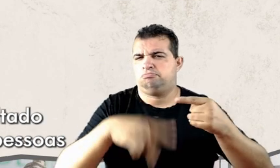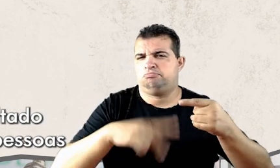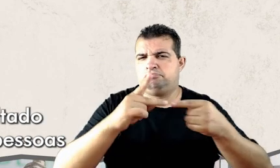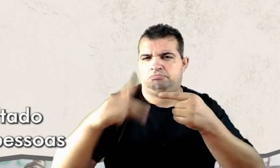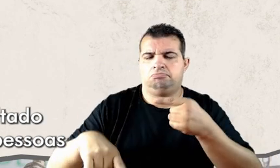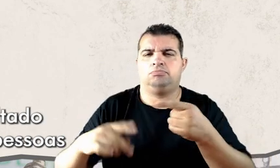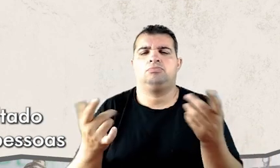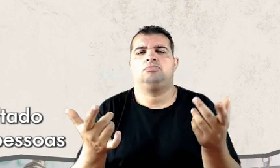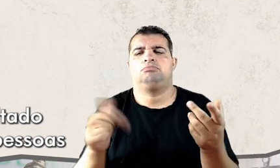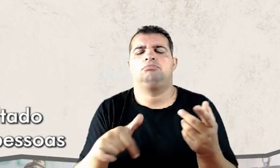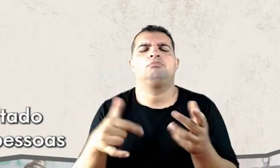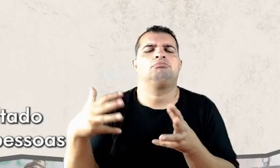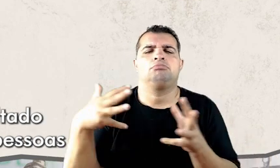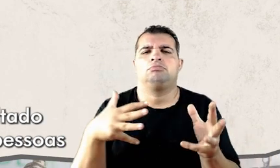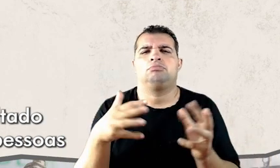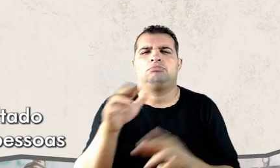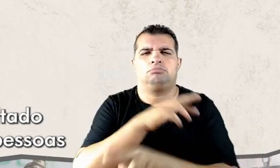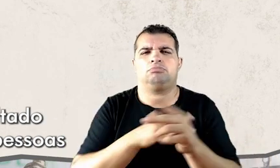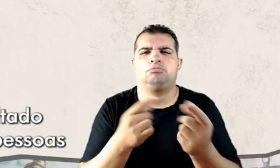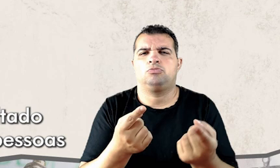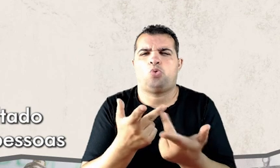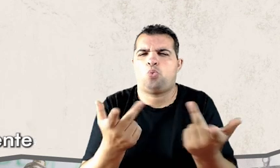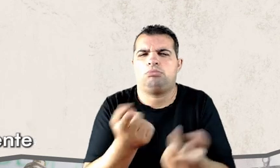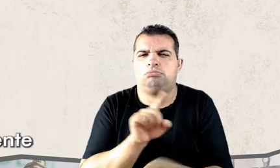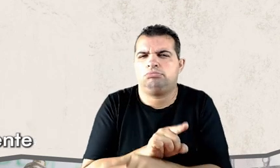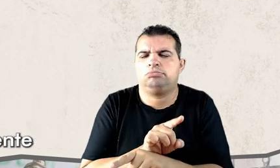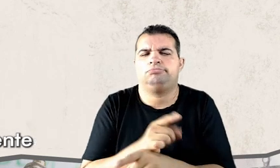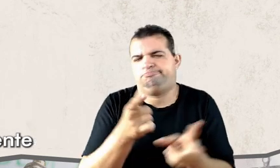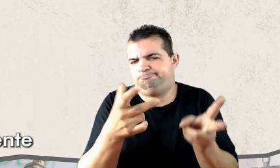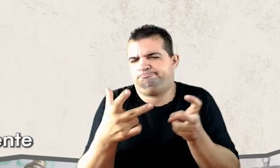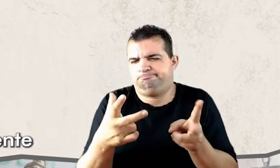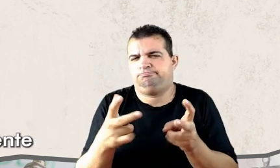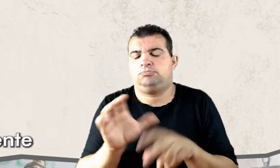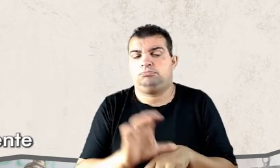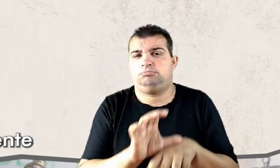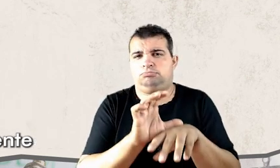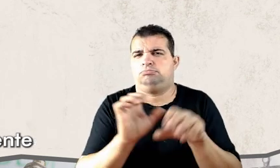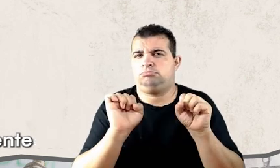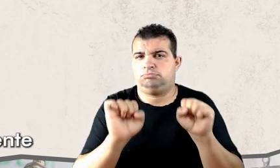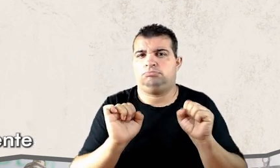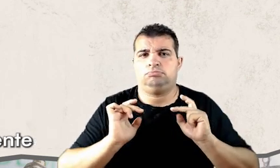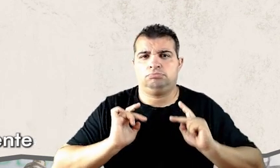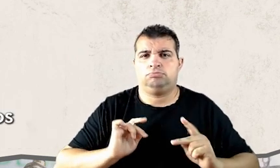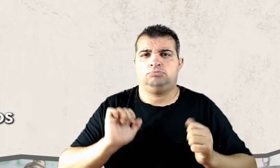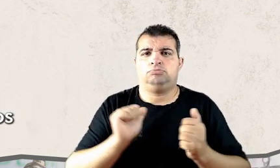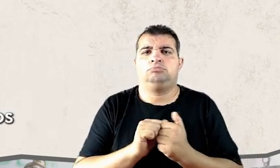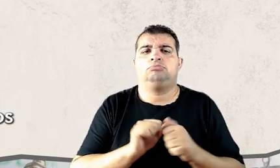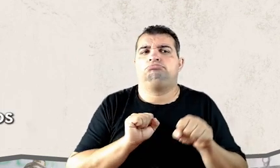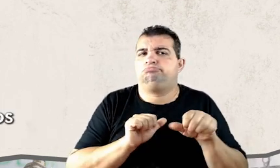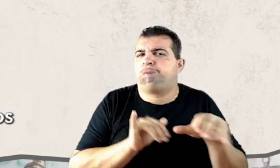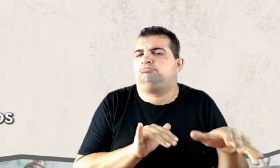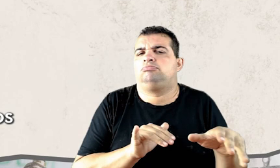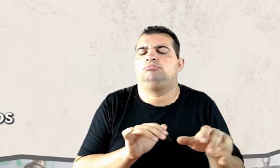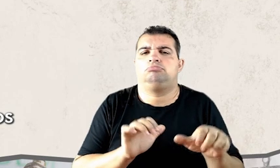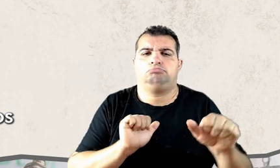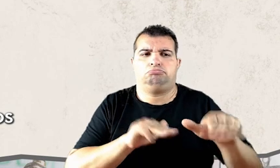quer dizer, isso também é resultado de uma série de contradições de pessoas que observavam que conselhos poderiam ter gente ligada aos